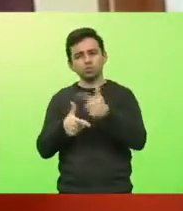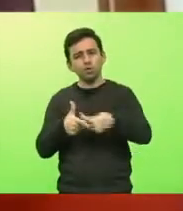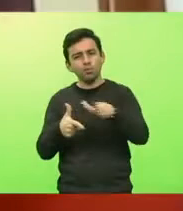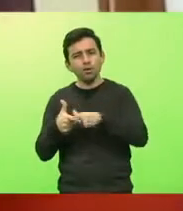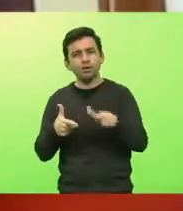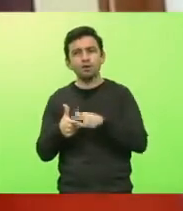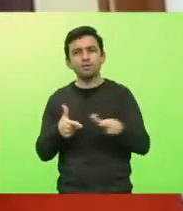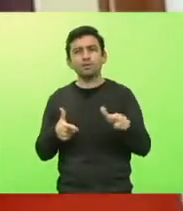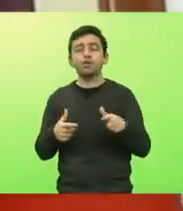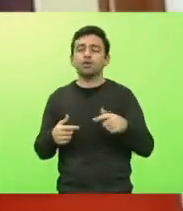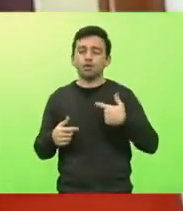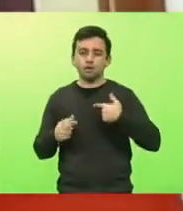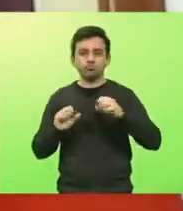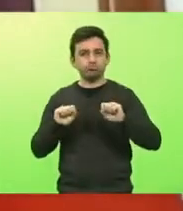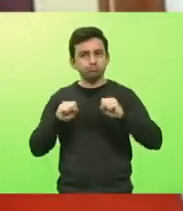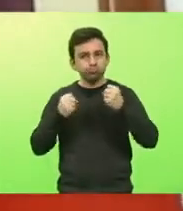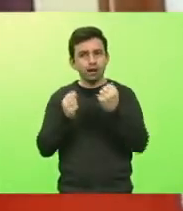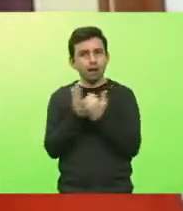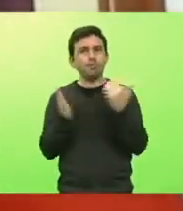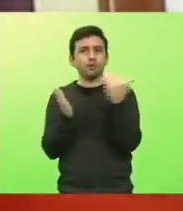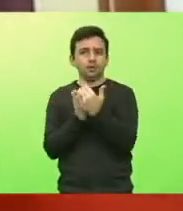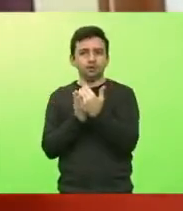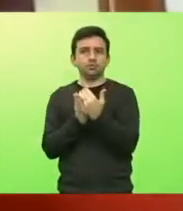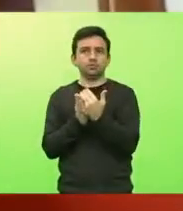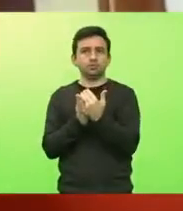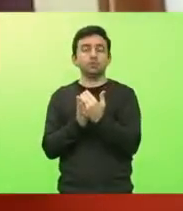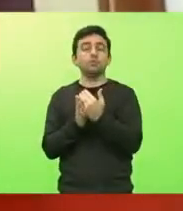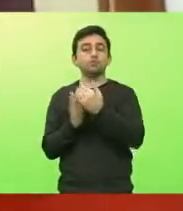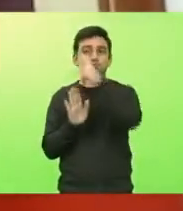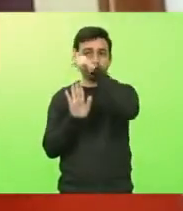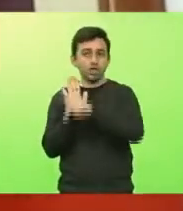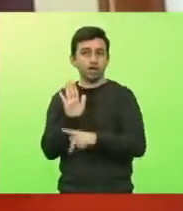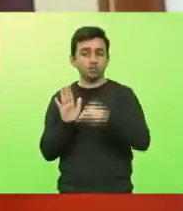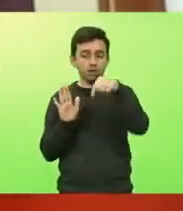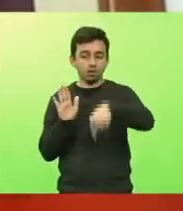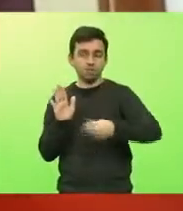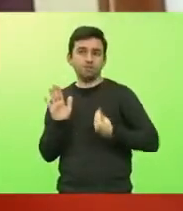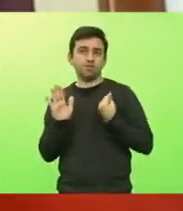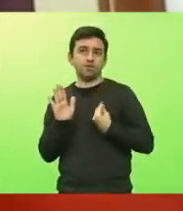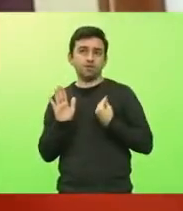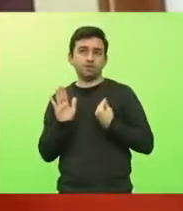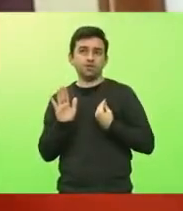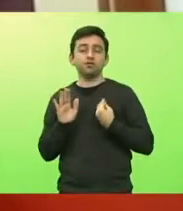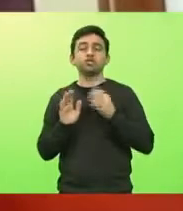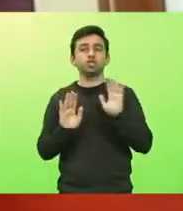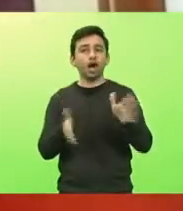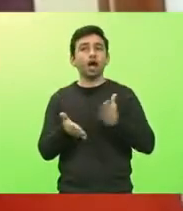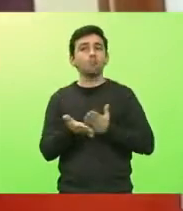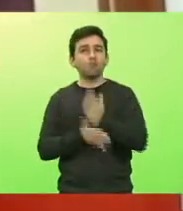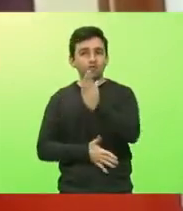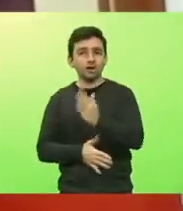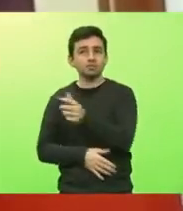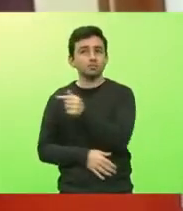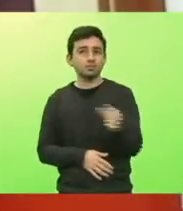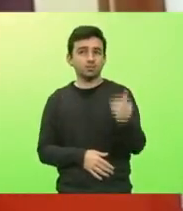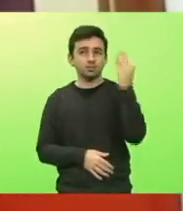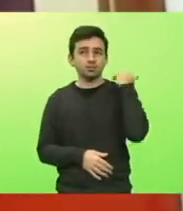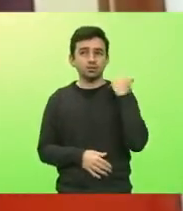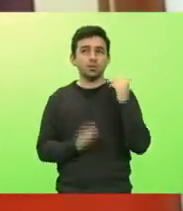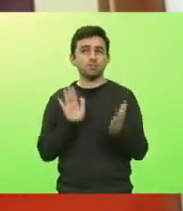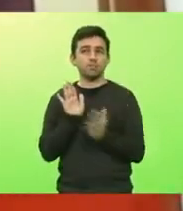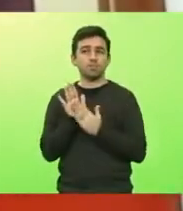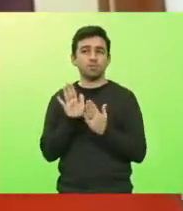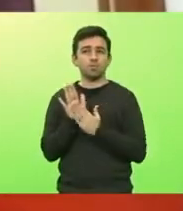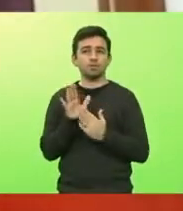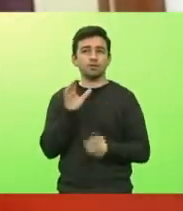de reforçar a importância do projeto que está nessa casa, foi aprovado por unanimidade semana passada, a proposta que